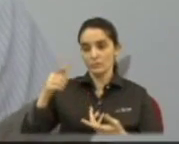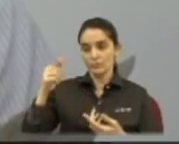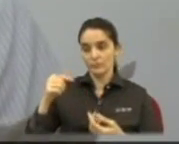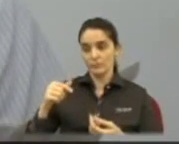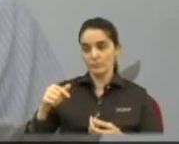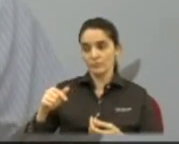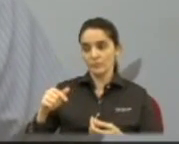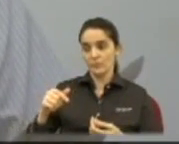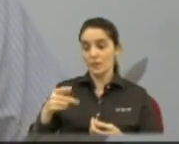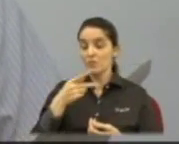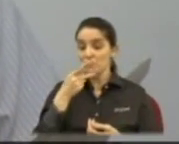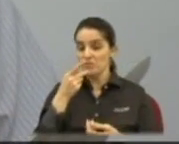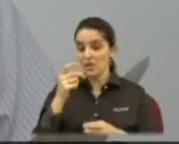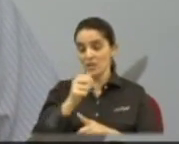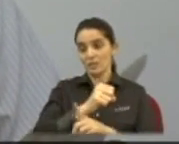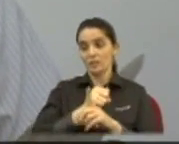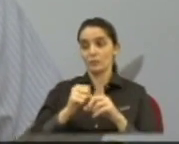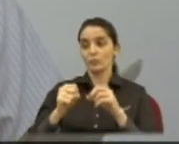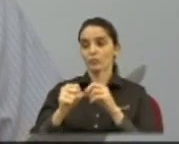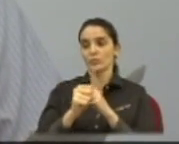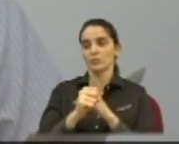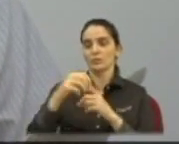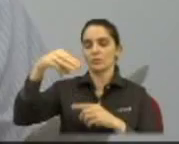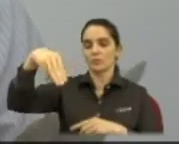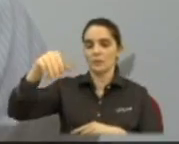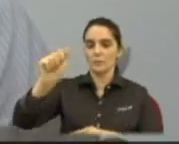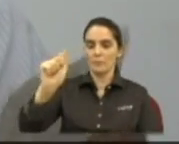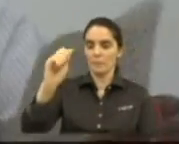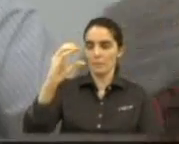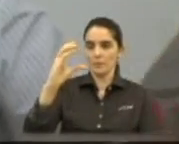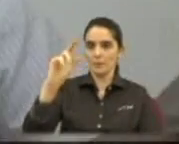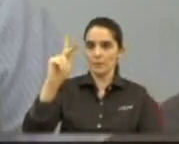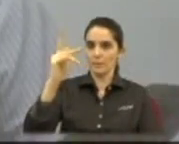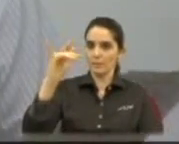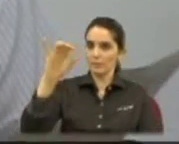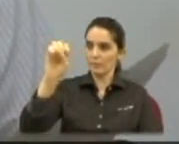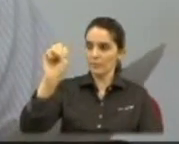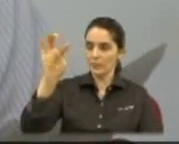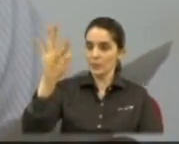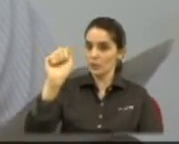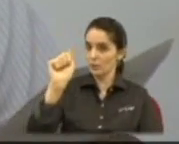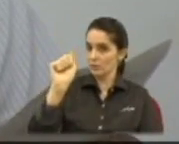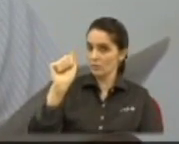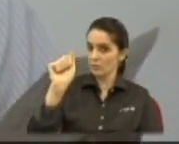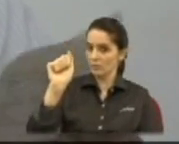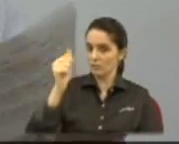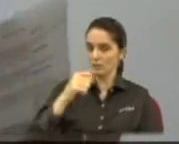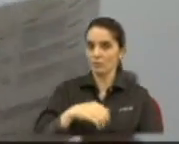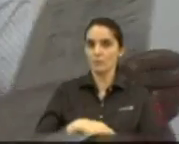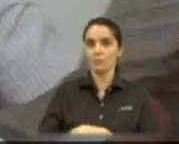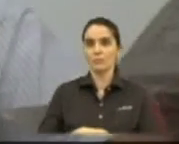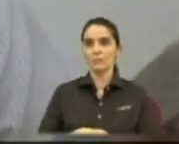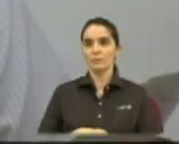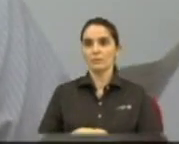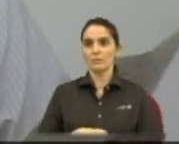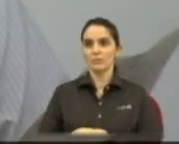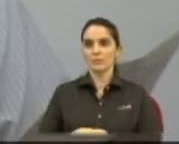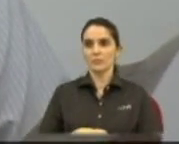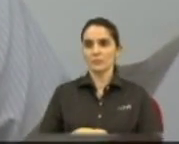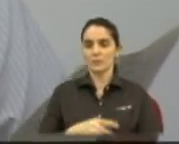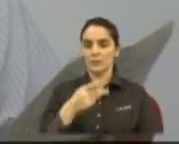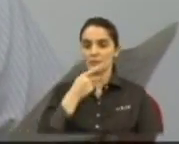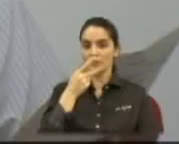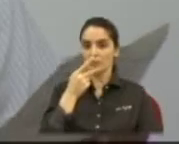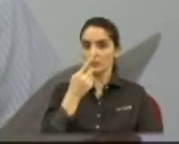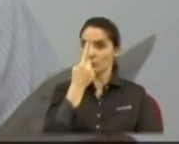a sociedade é machista quando se refere com relação às mulheres. Ela está falando isso num